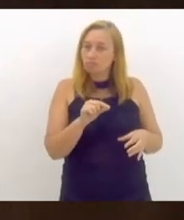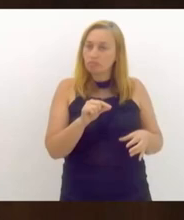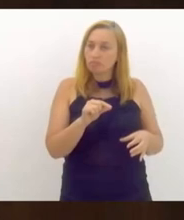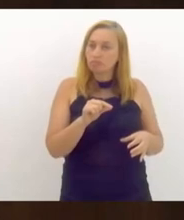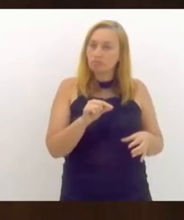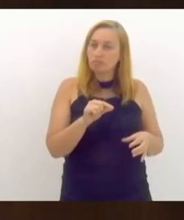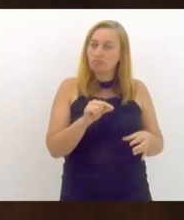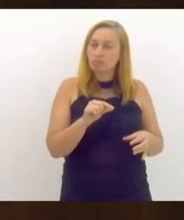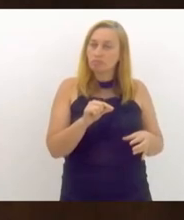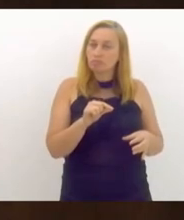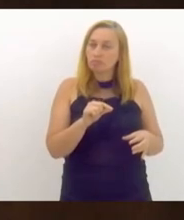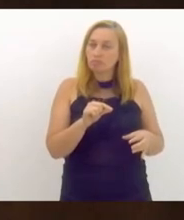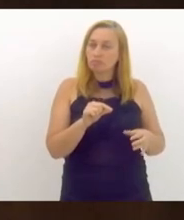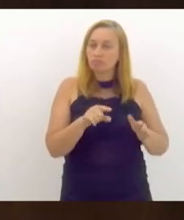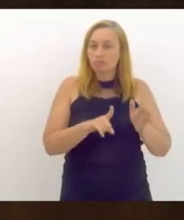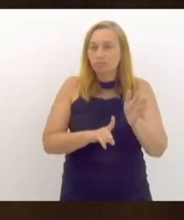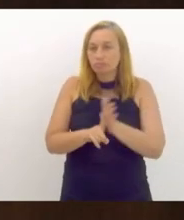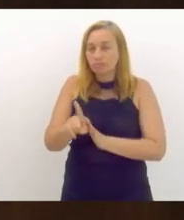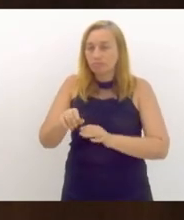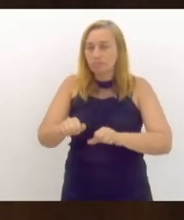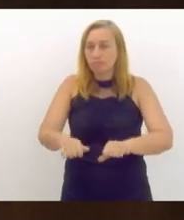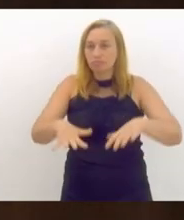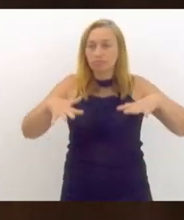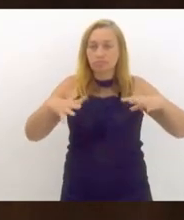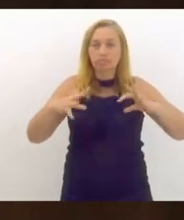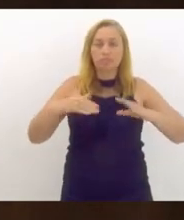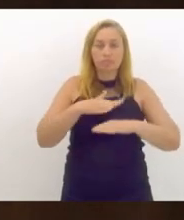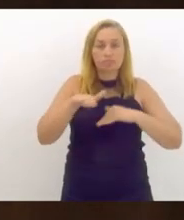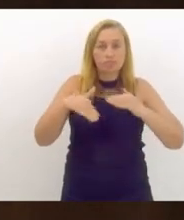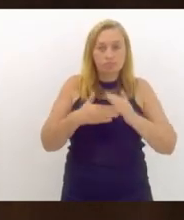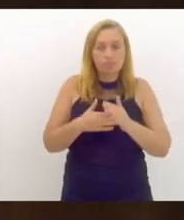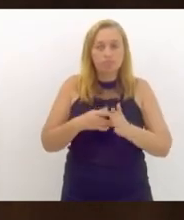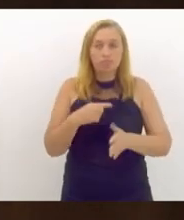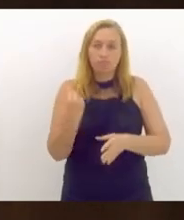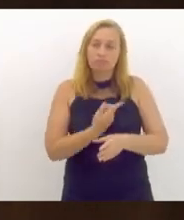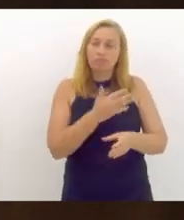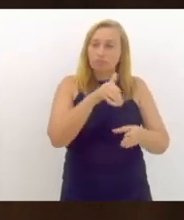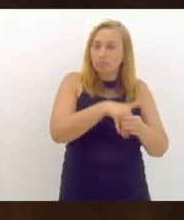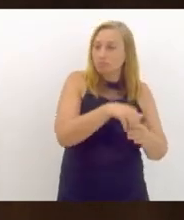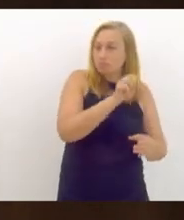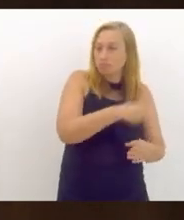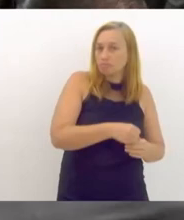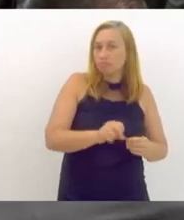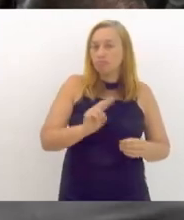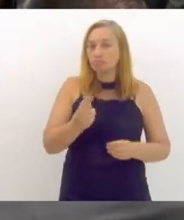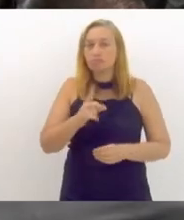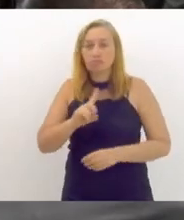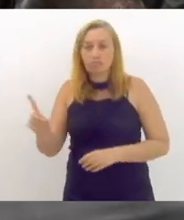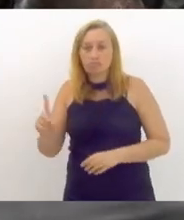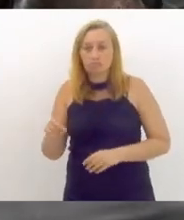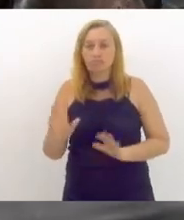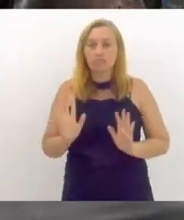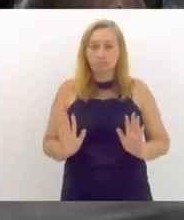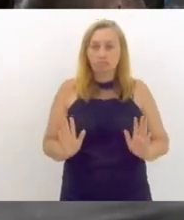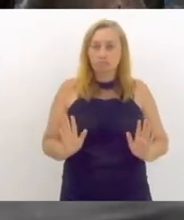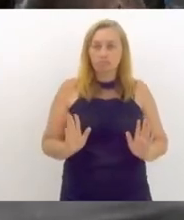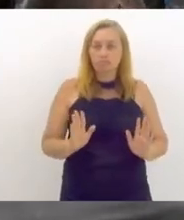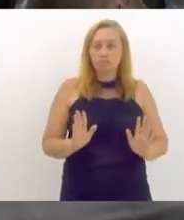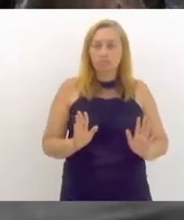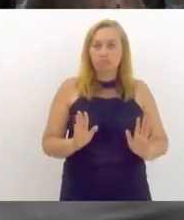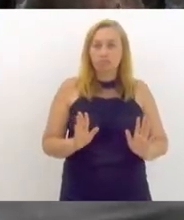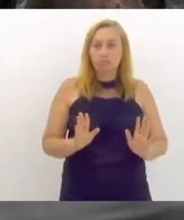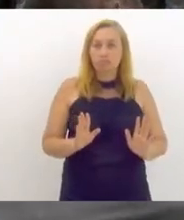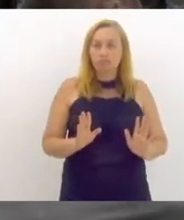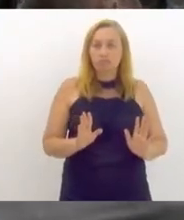é submetido ao plenário, como um todo. E a gente vota sim ou não o parecer da CCJ. Não